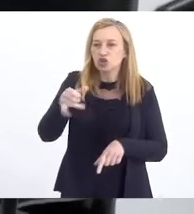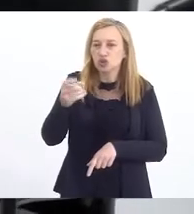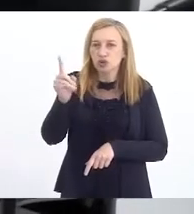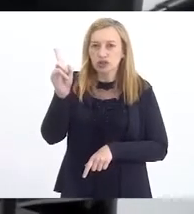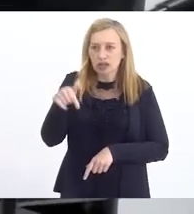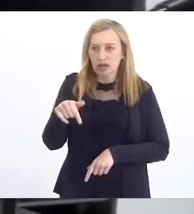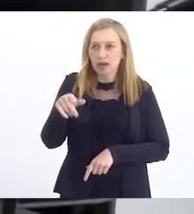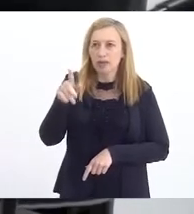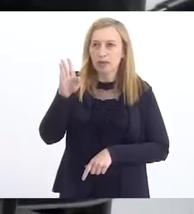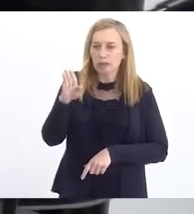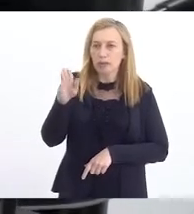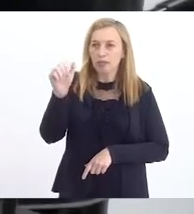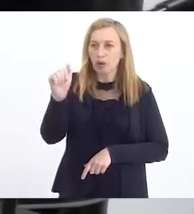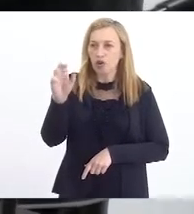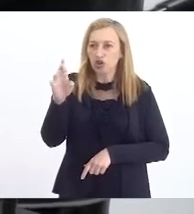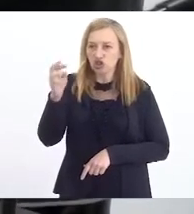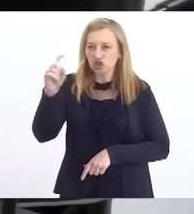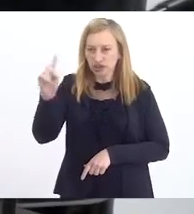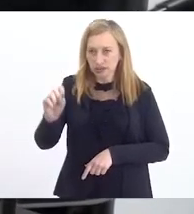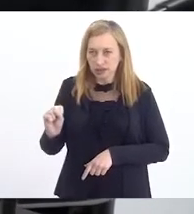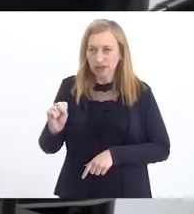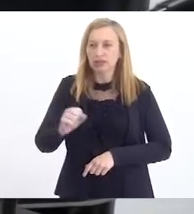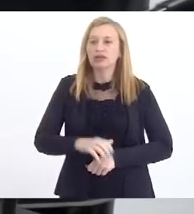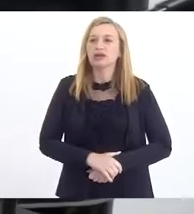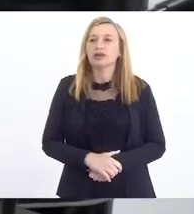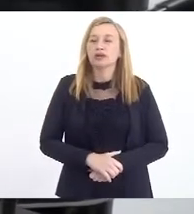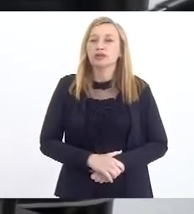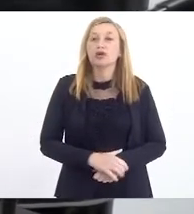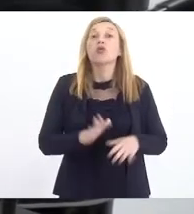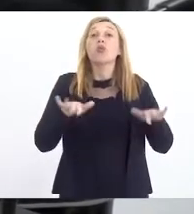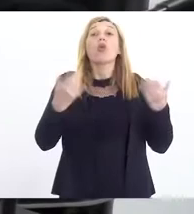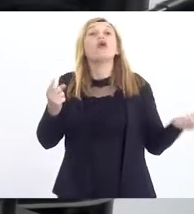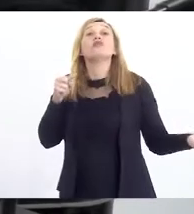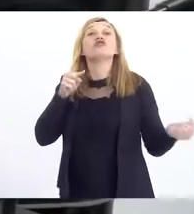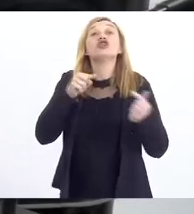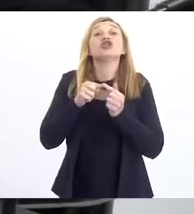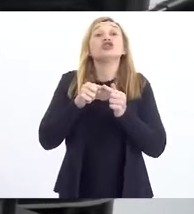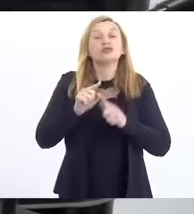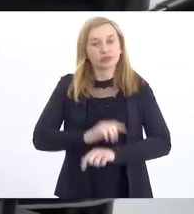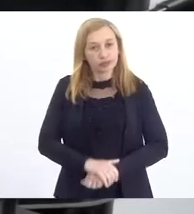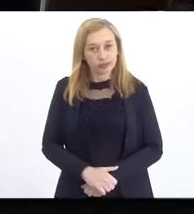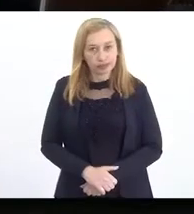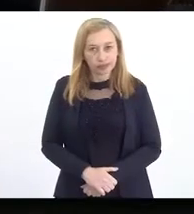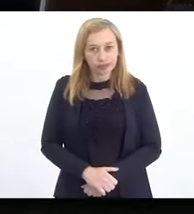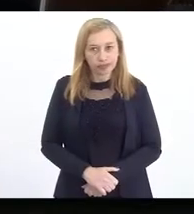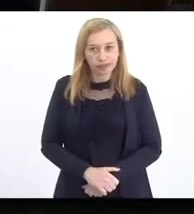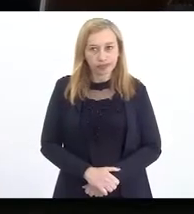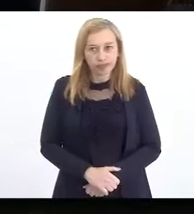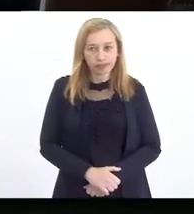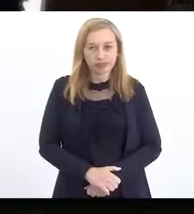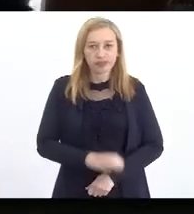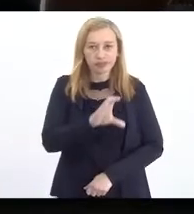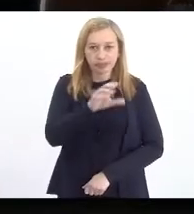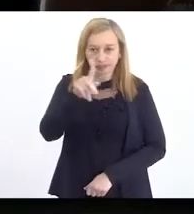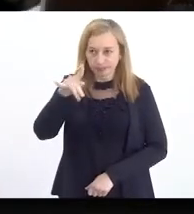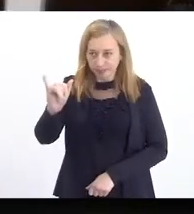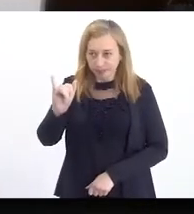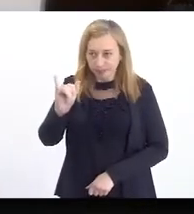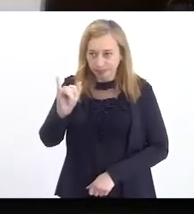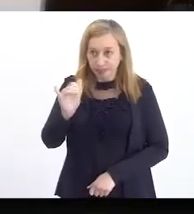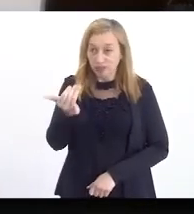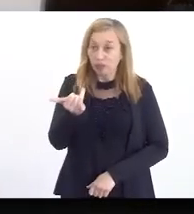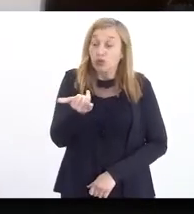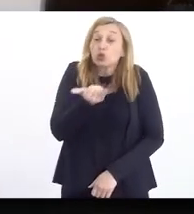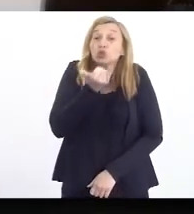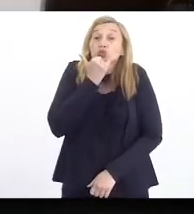Borges. Bom, qual é o objetivo dessa CPI?